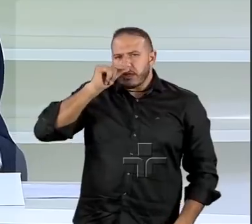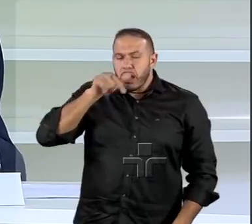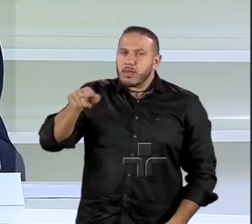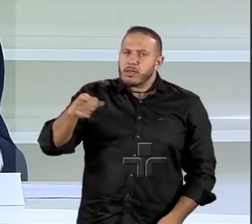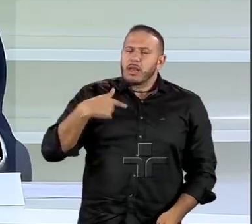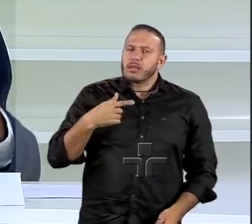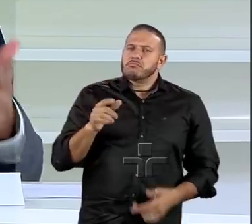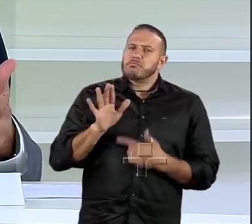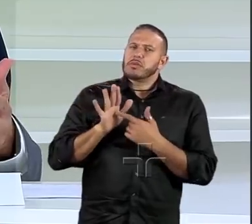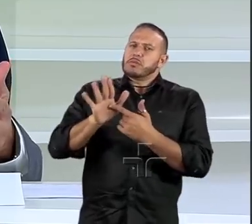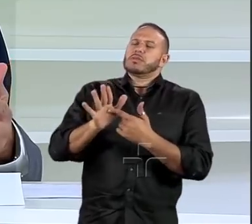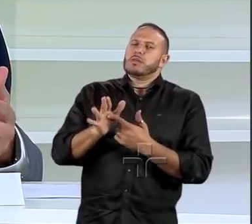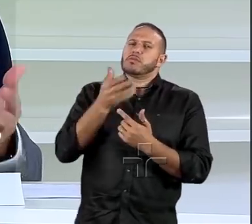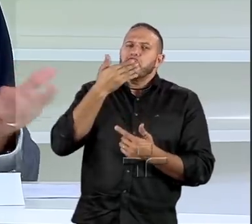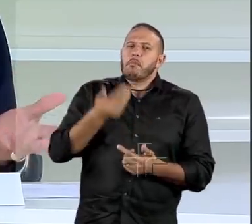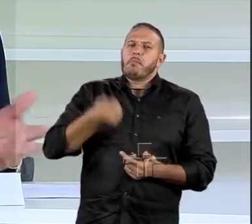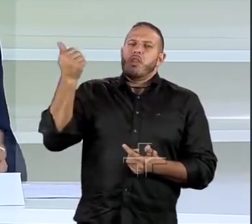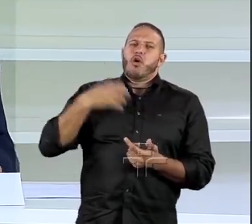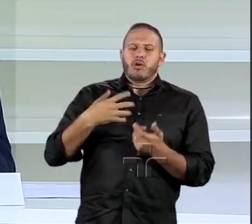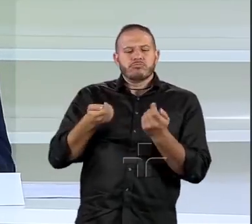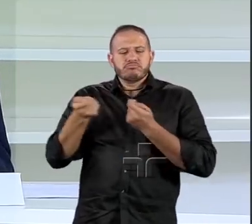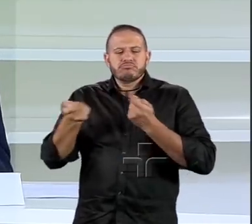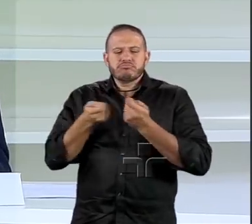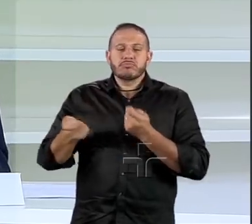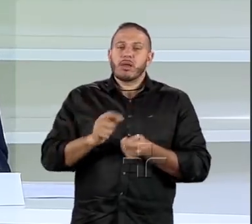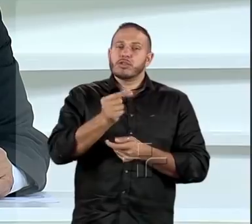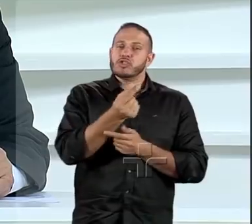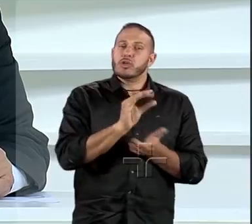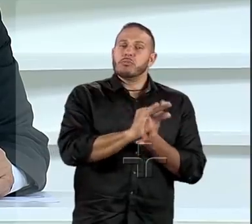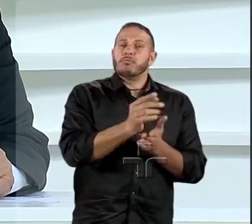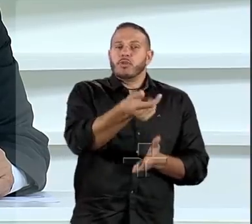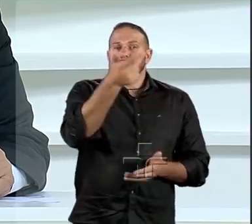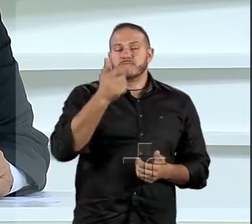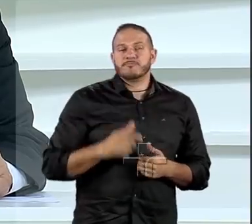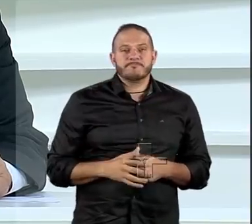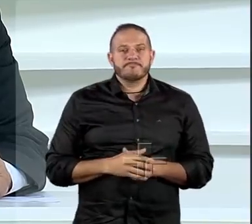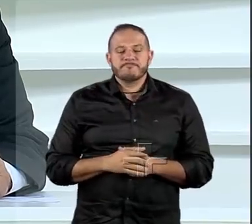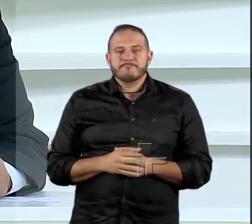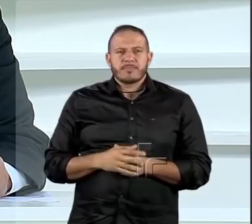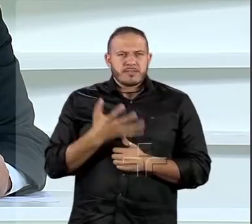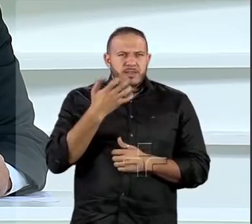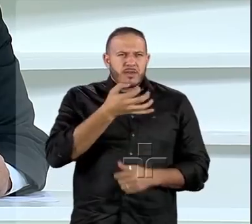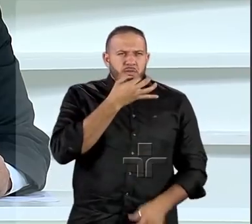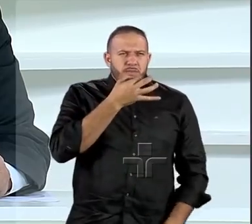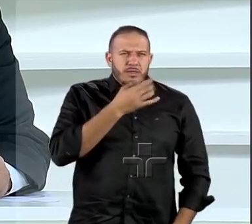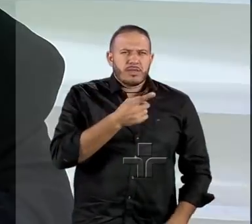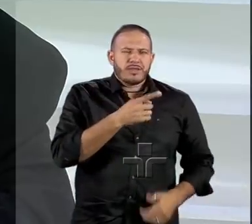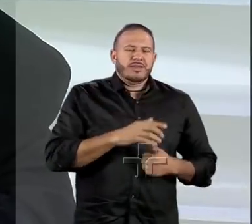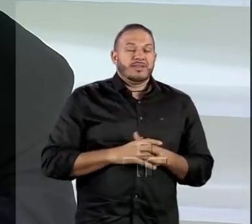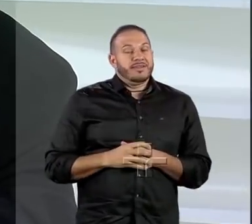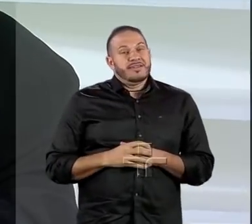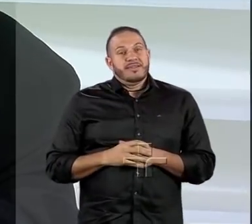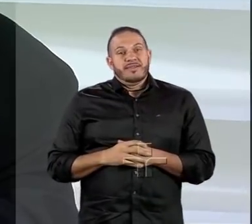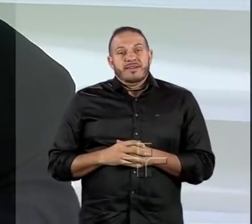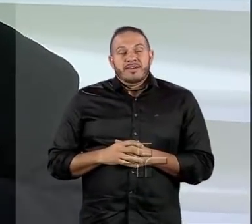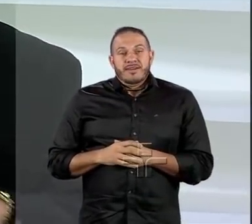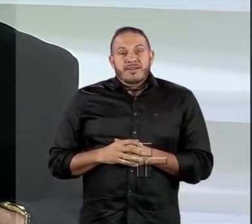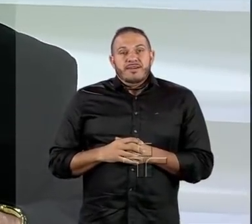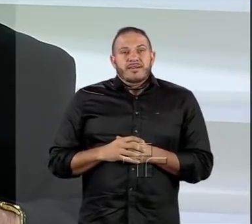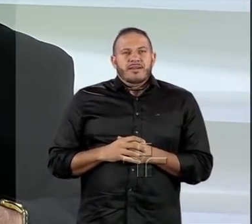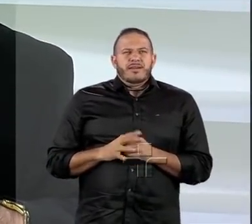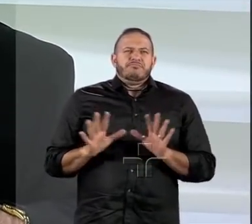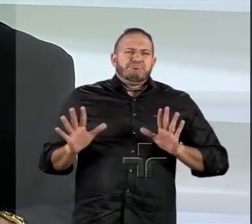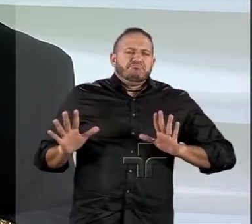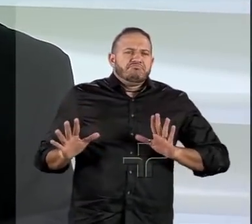como fazer o melhor com menos dinheiro. Marcos, você quer comentar? Eu acho que foi